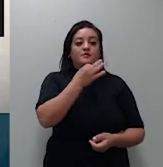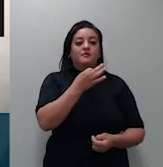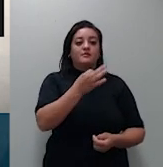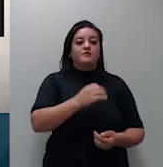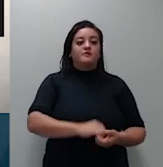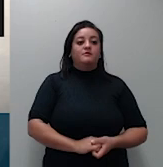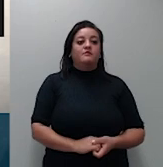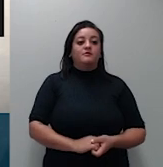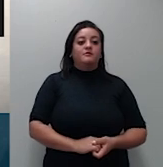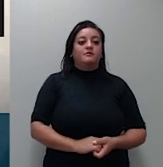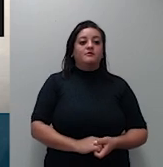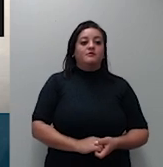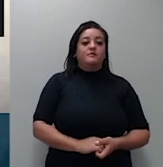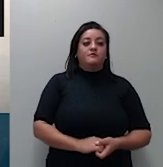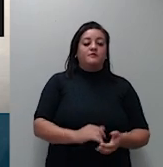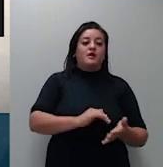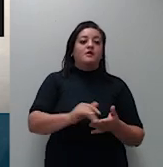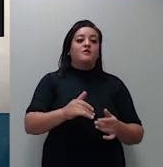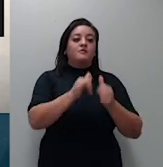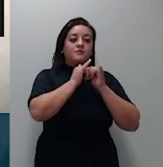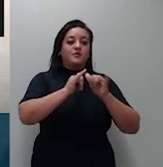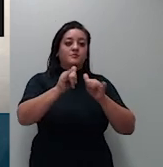para divulgação